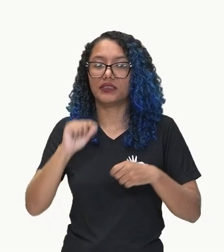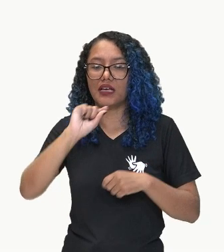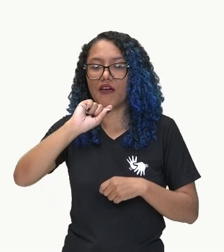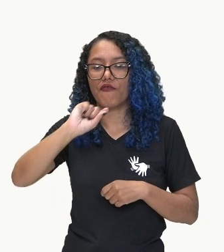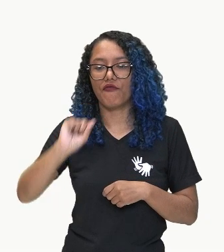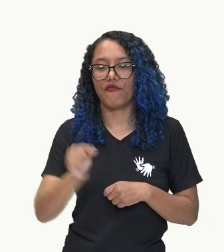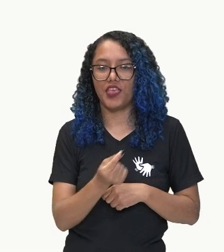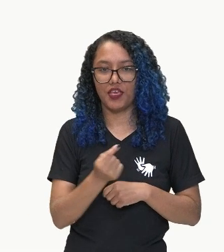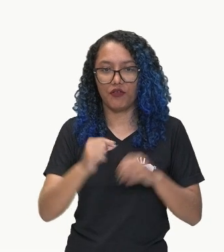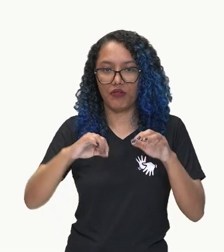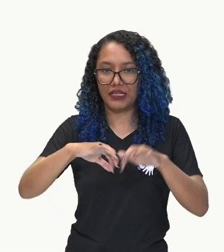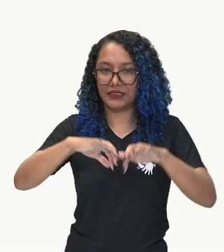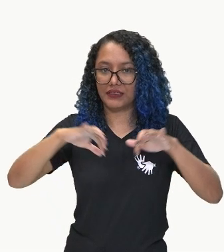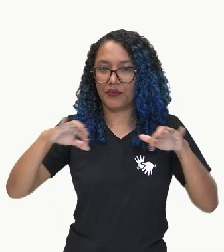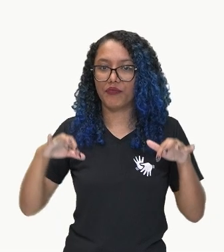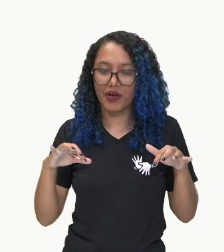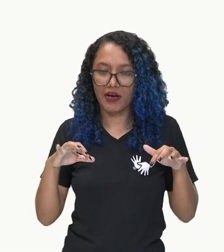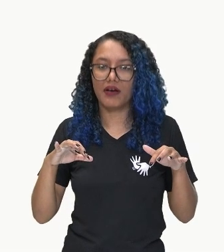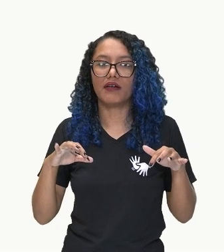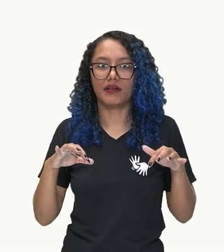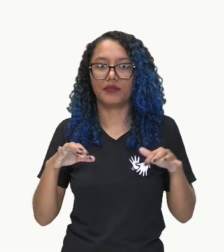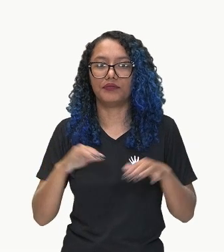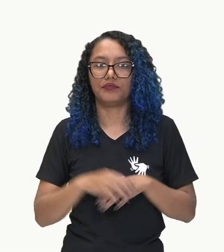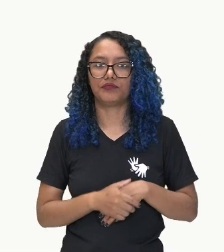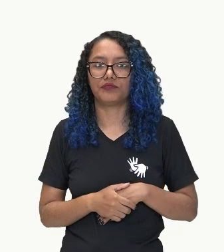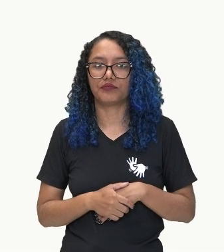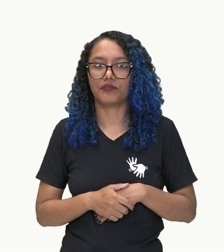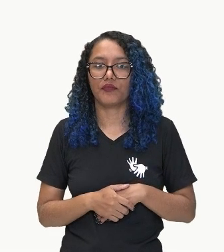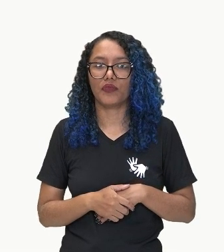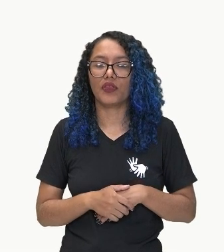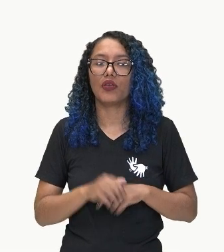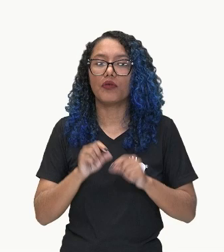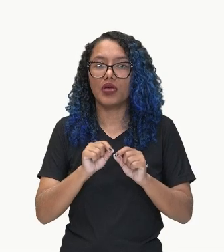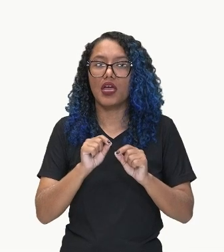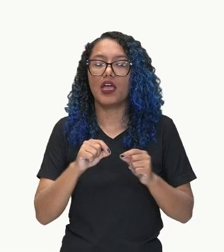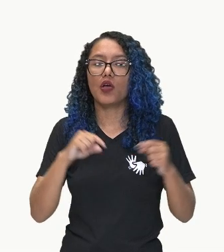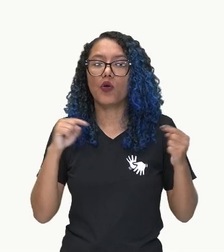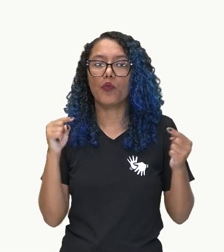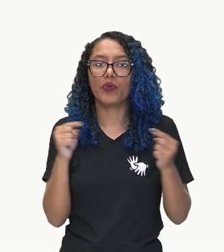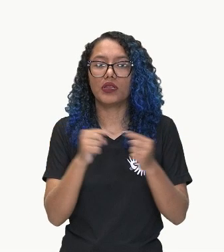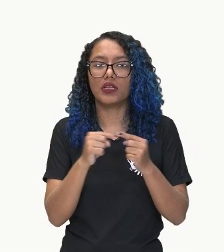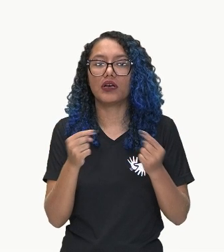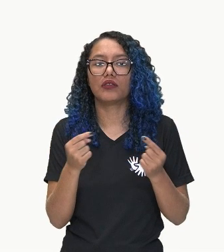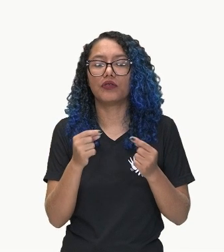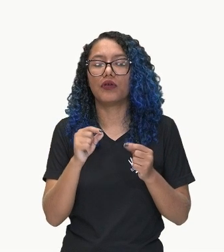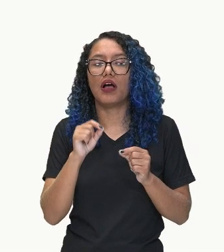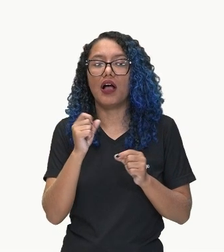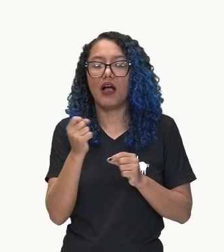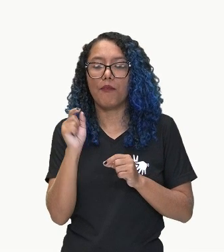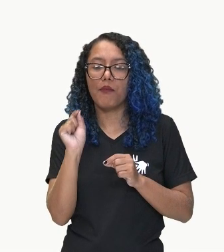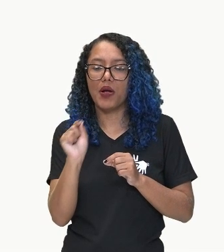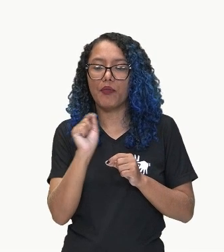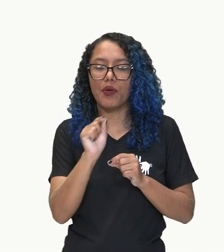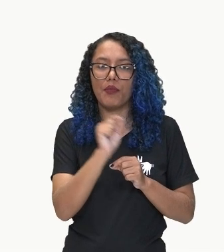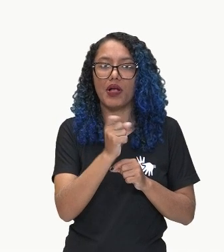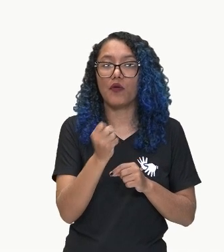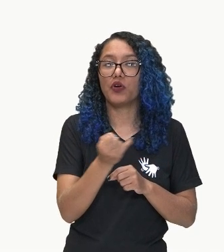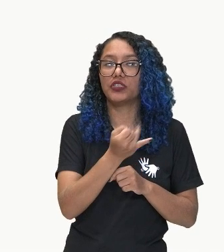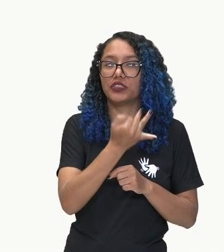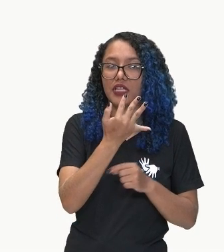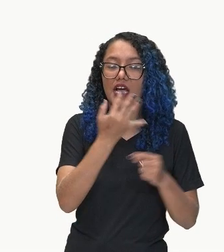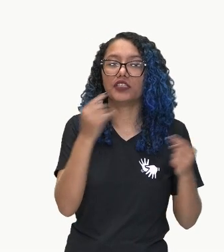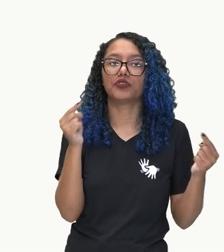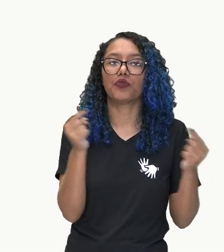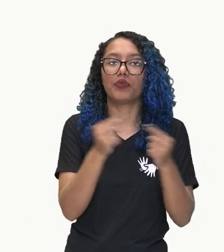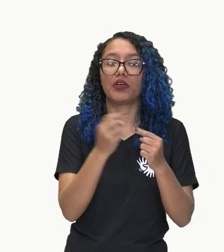parte decimal com tantas casas decimais quantas forem os zeros do denominador. Ficou